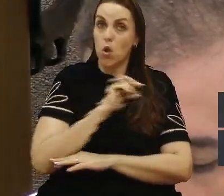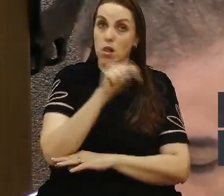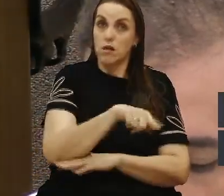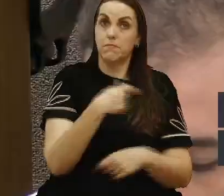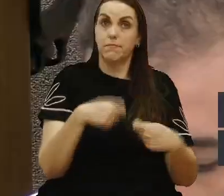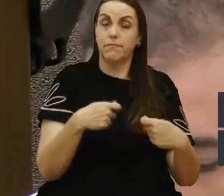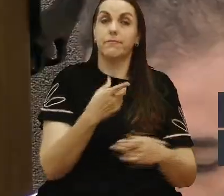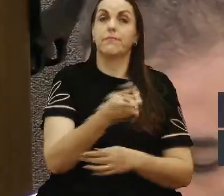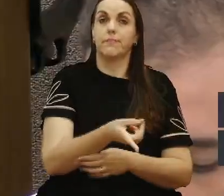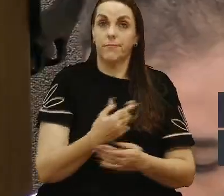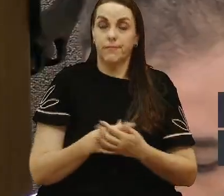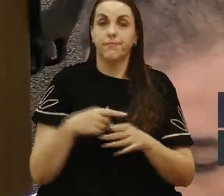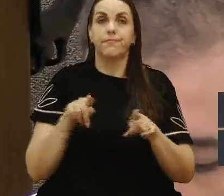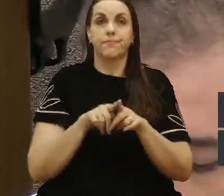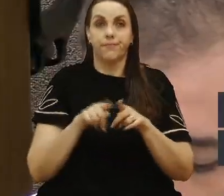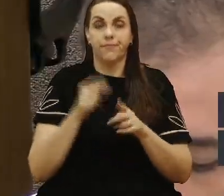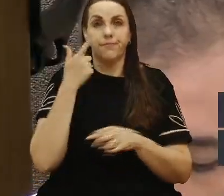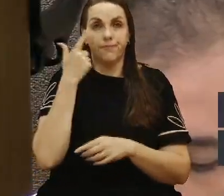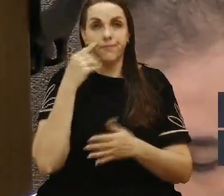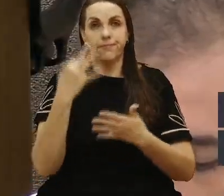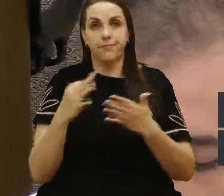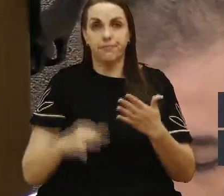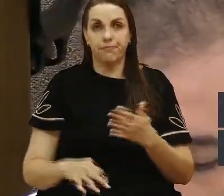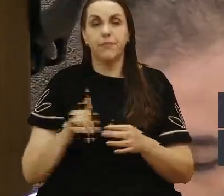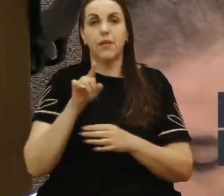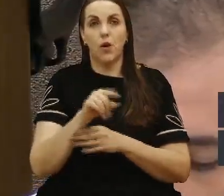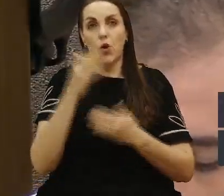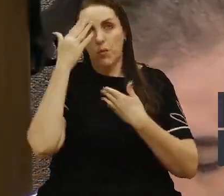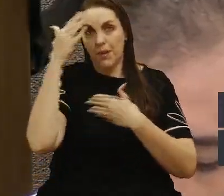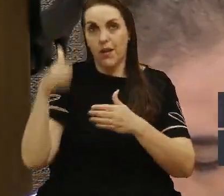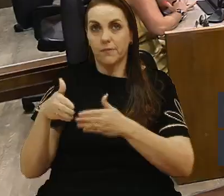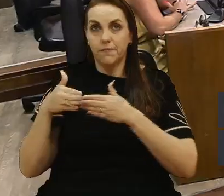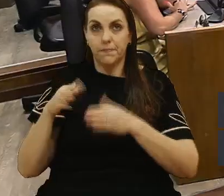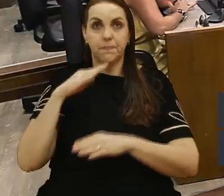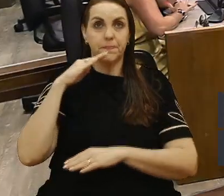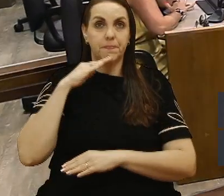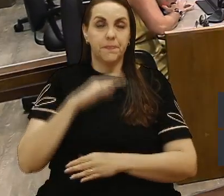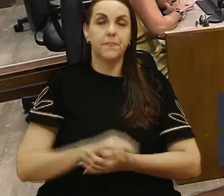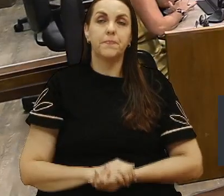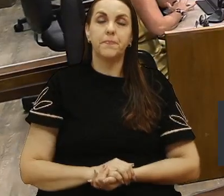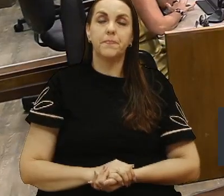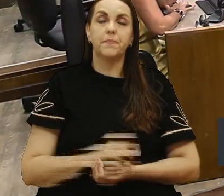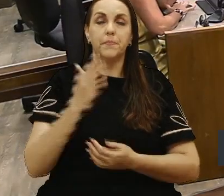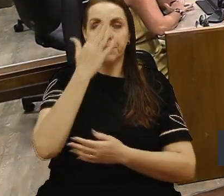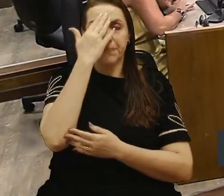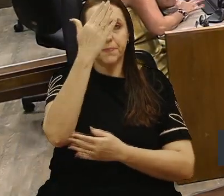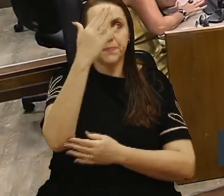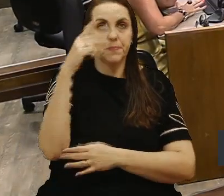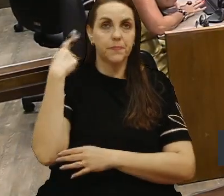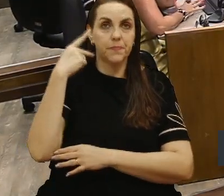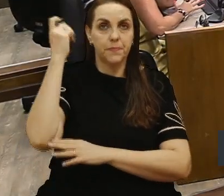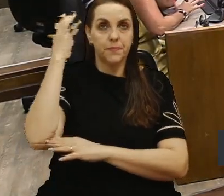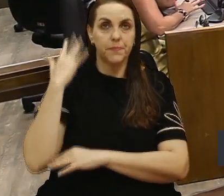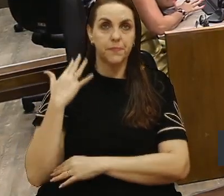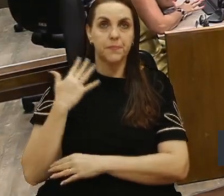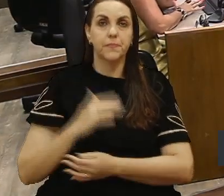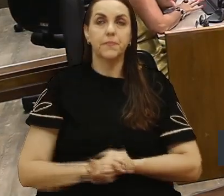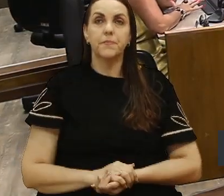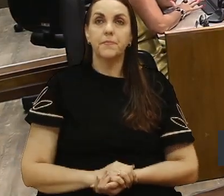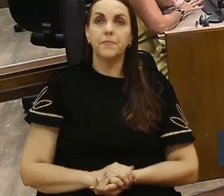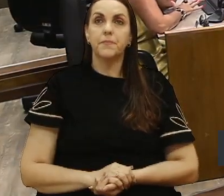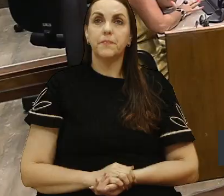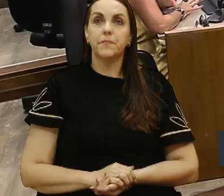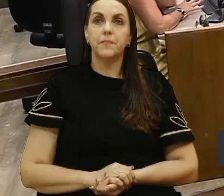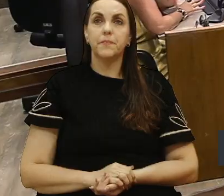gente precisa sim averiguar. Muito obrigado pela parte, vereador Bortola. Obrigado, vereadora Daiane. Outra questão que